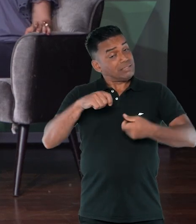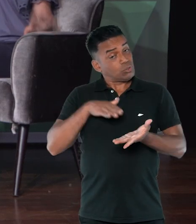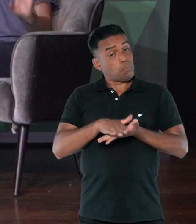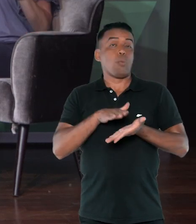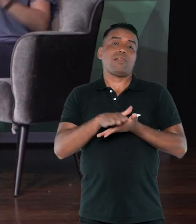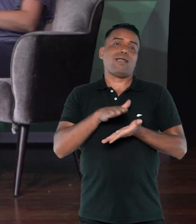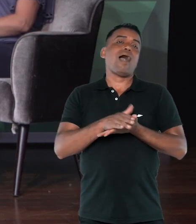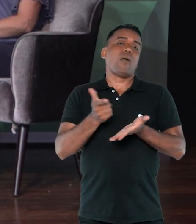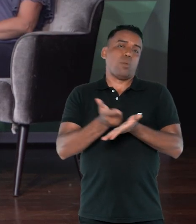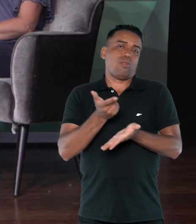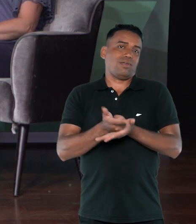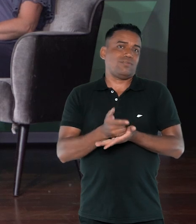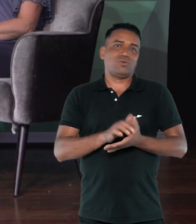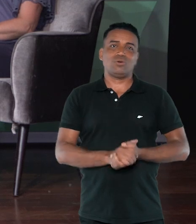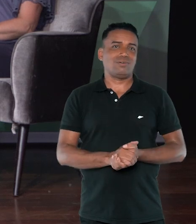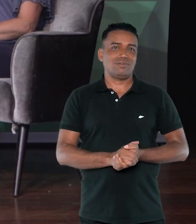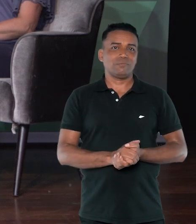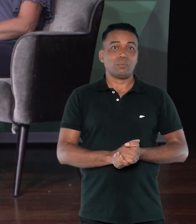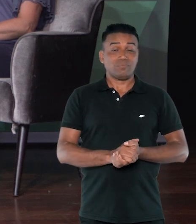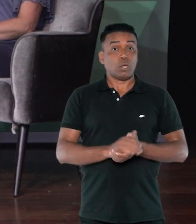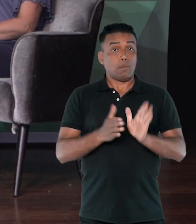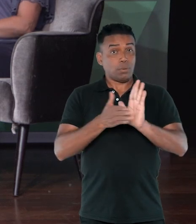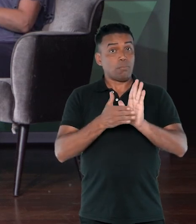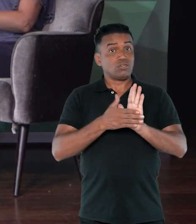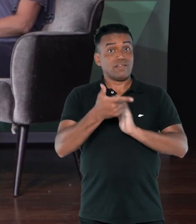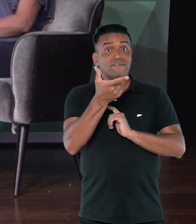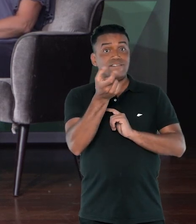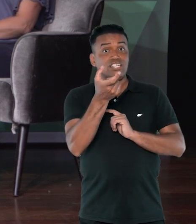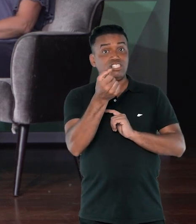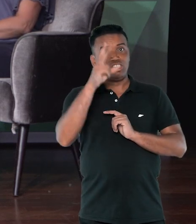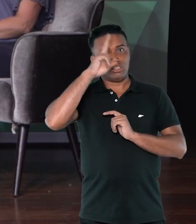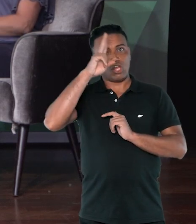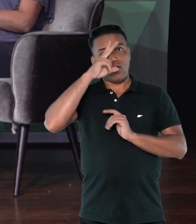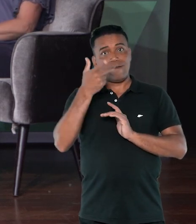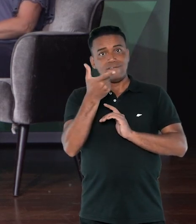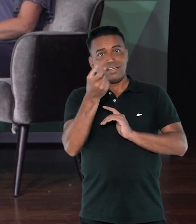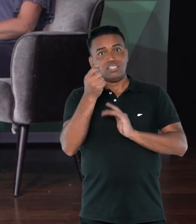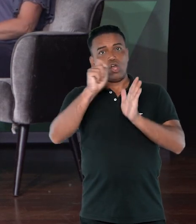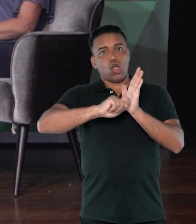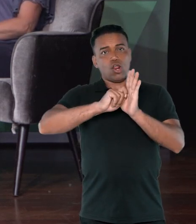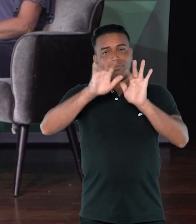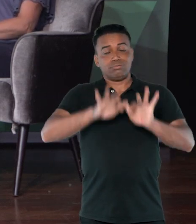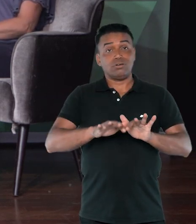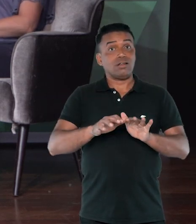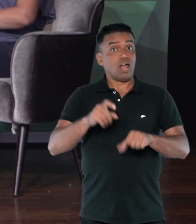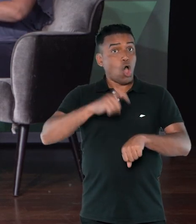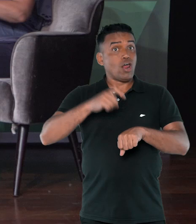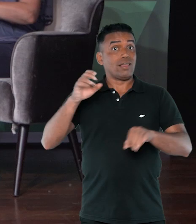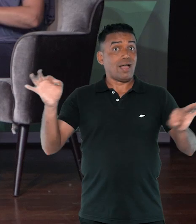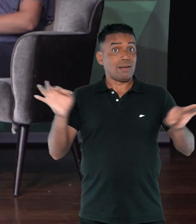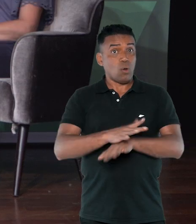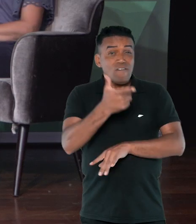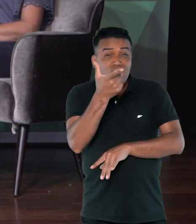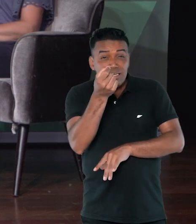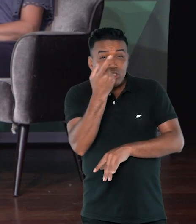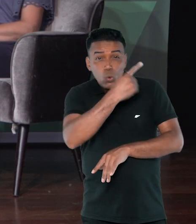falei, pronto, agora vai. Né? E aí eu terminei dia 16 de setembro Dia do aniversário do meu sogro, e dia 7